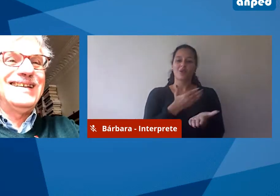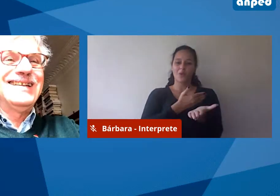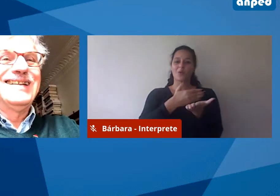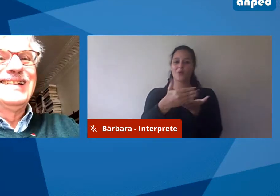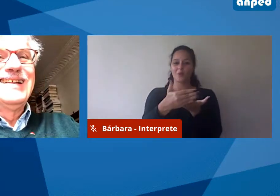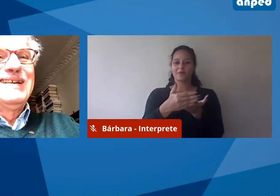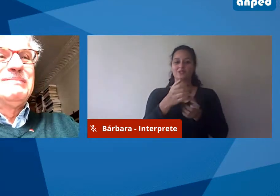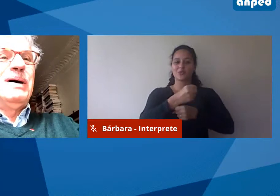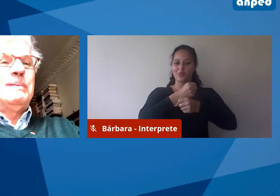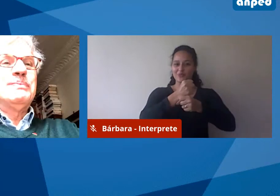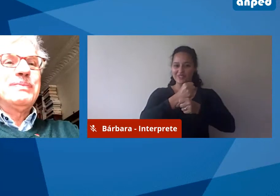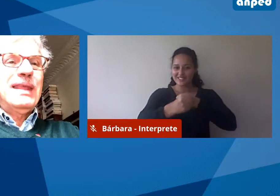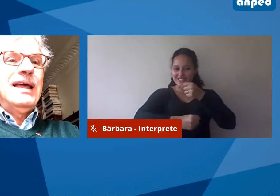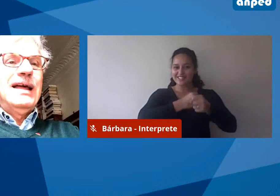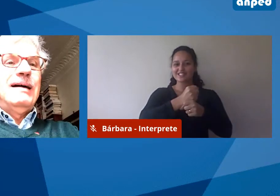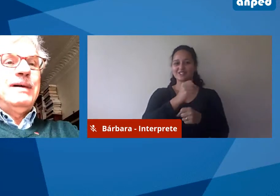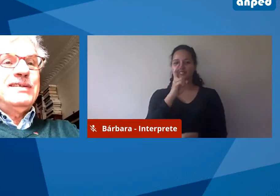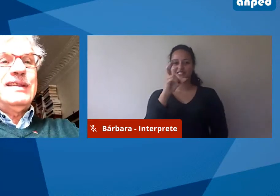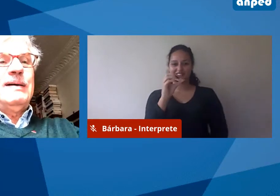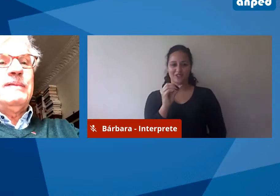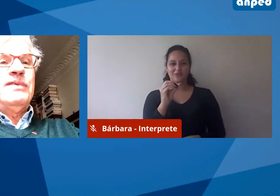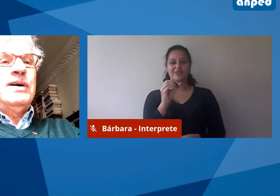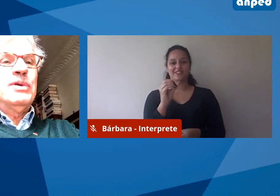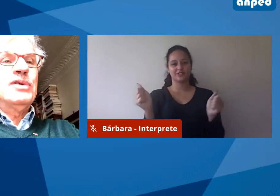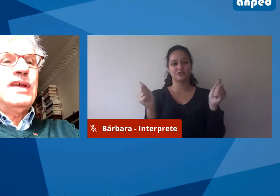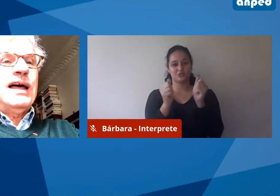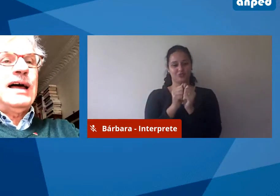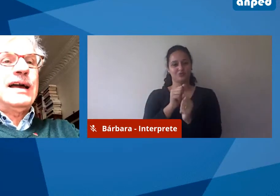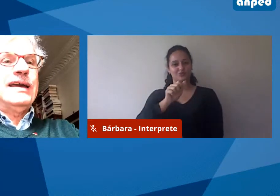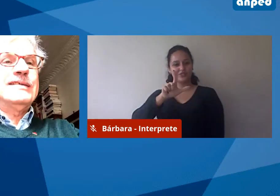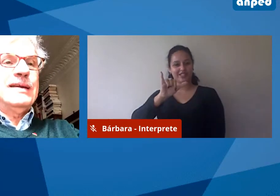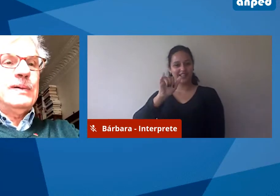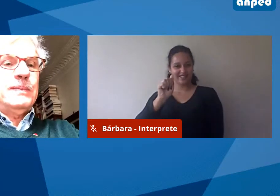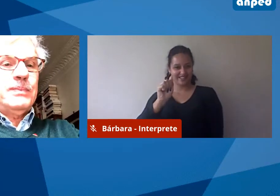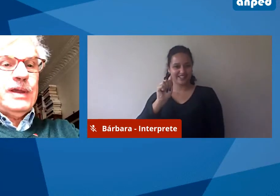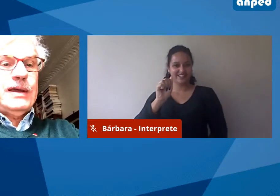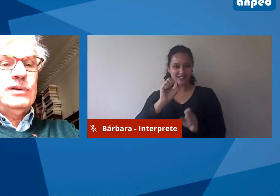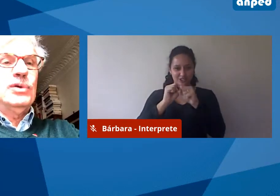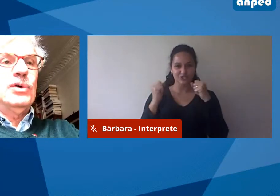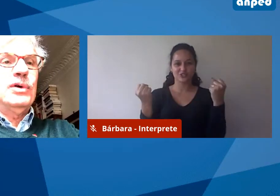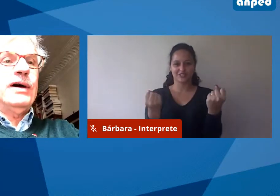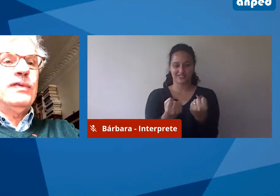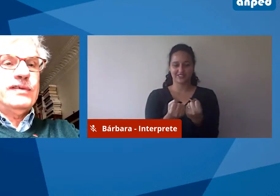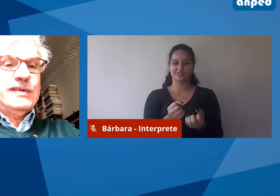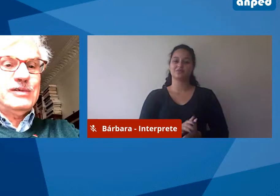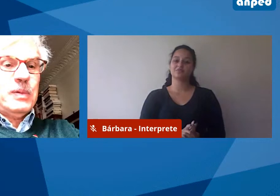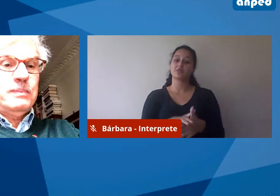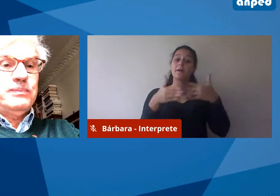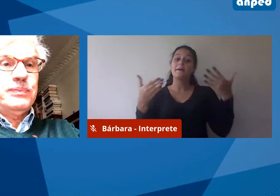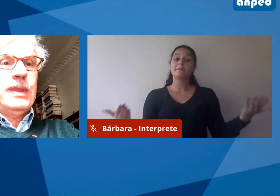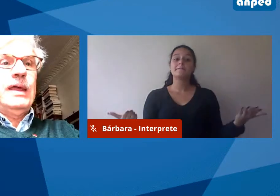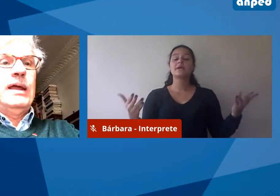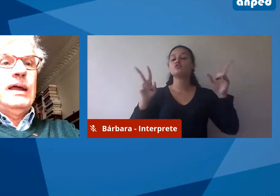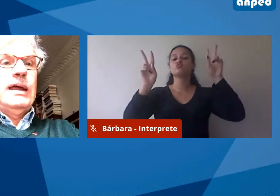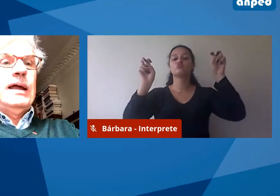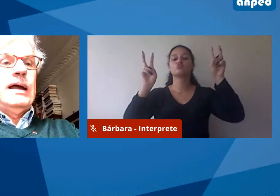Independente. Bom, mas então, vamos à questão, né, do